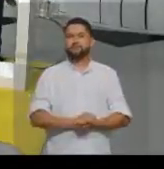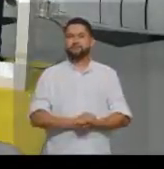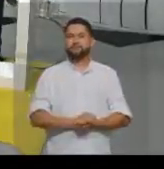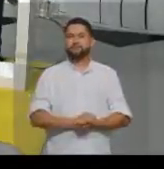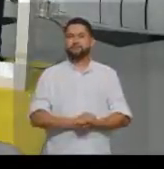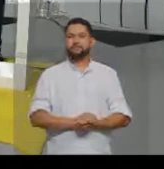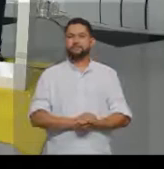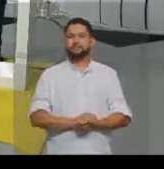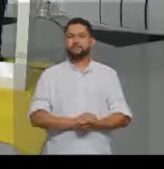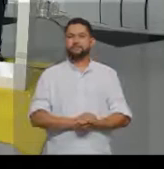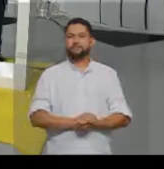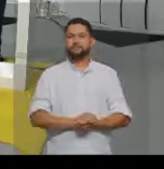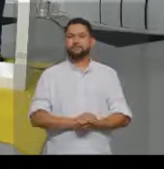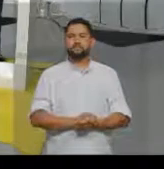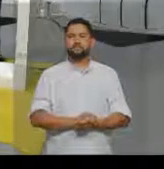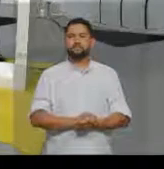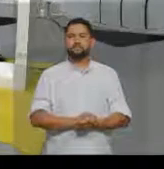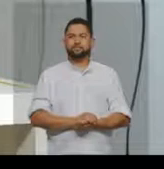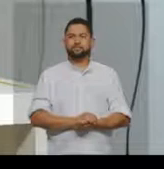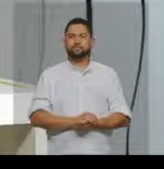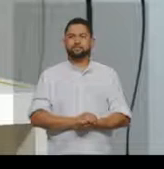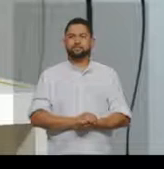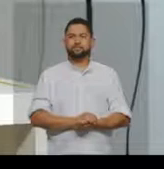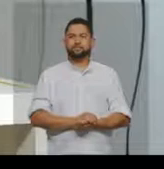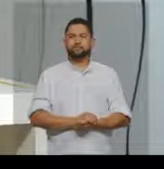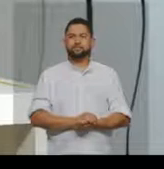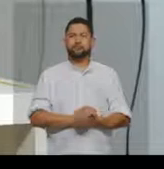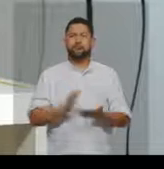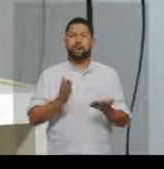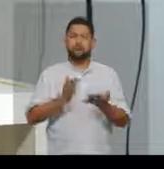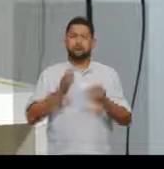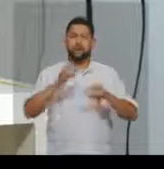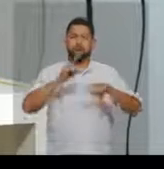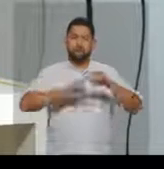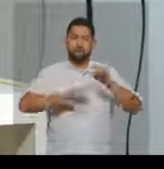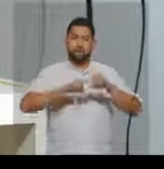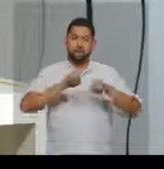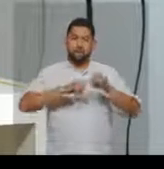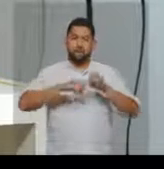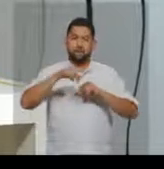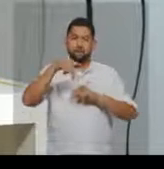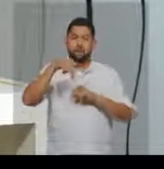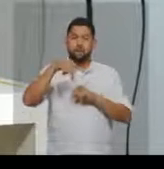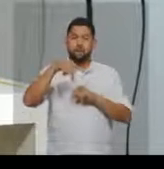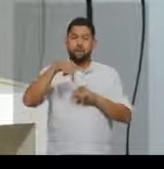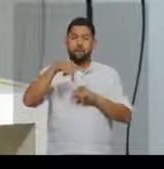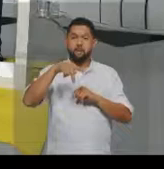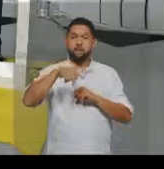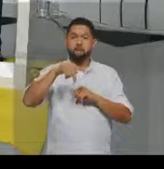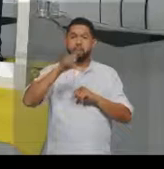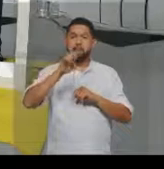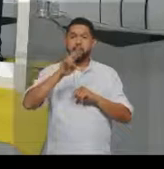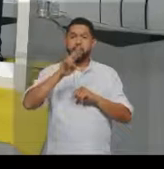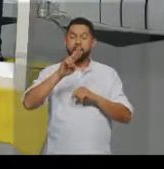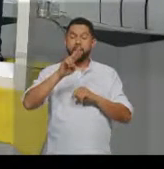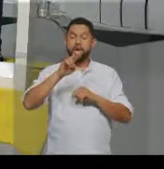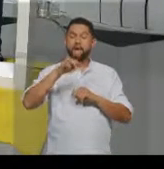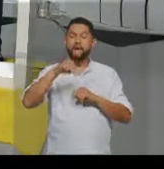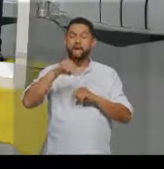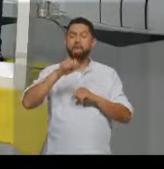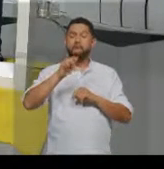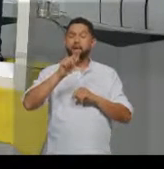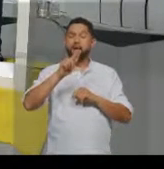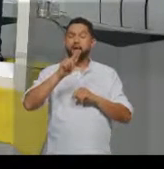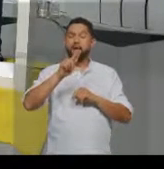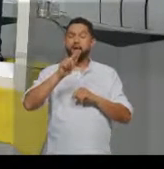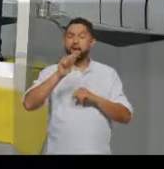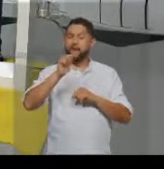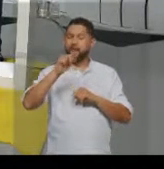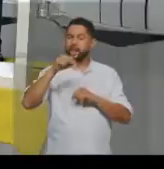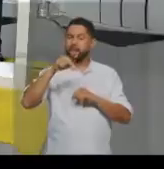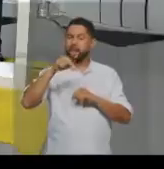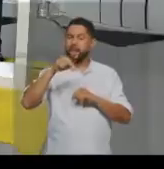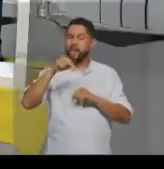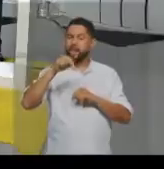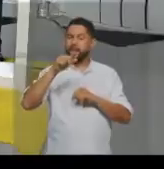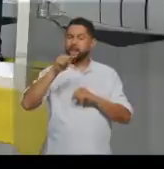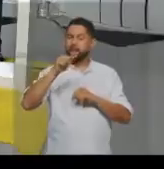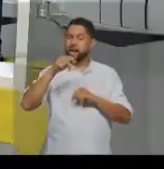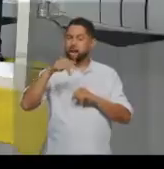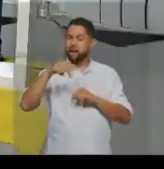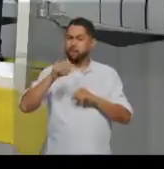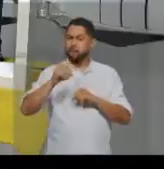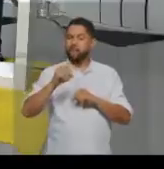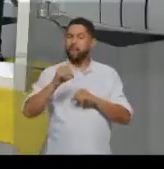substância chamada de permanganato de potássio, ok? Então, eu vou trabalhar em concentrações diferentes. Enquanto